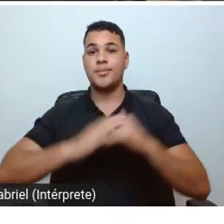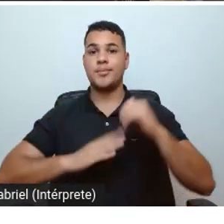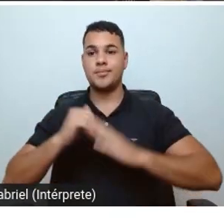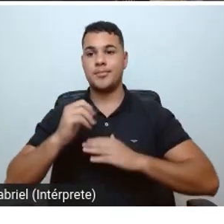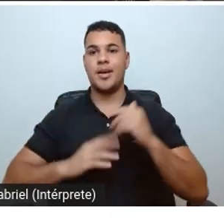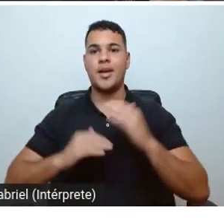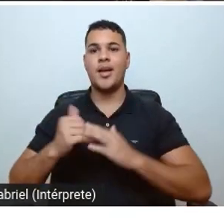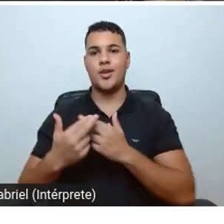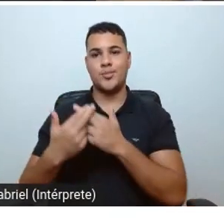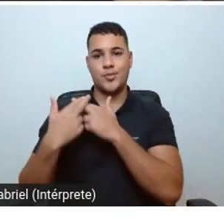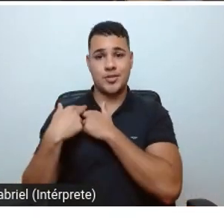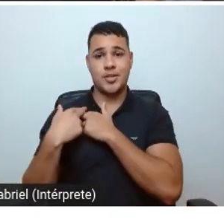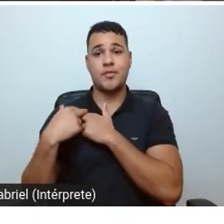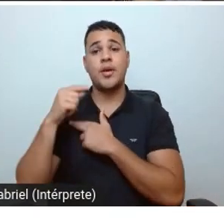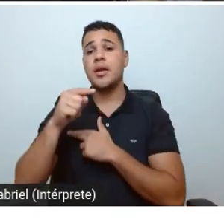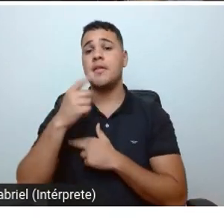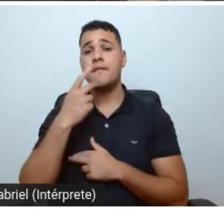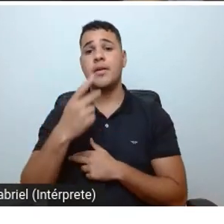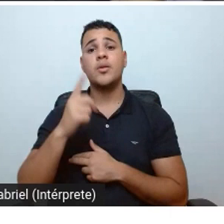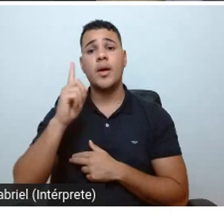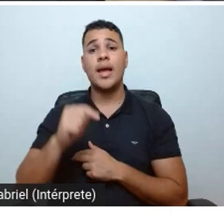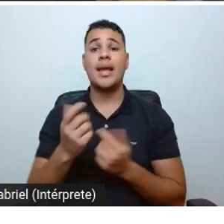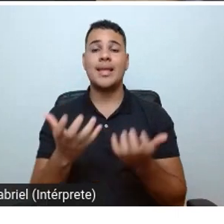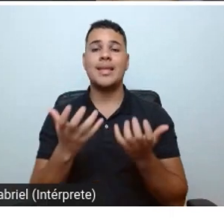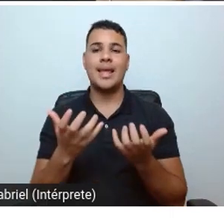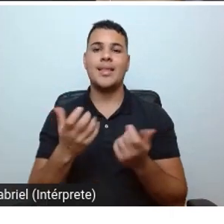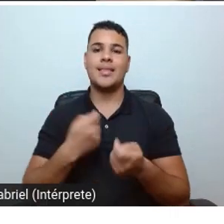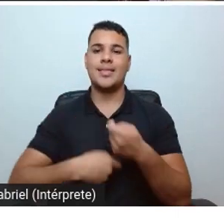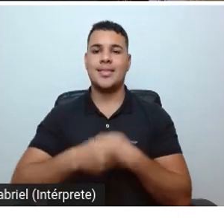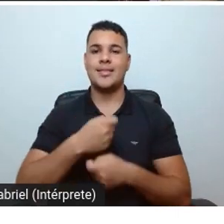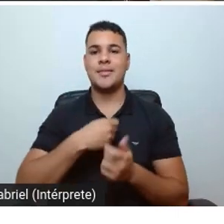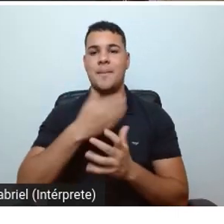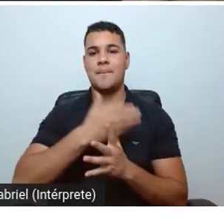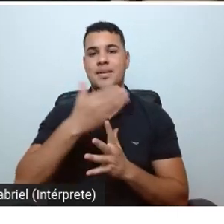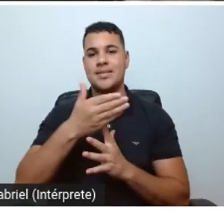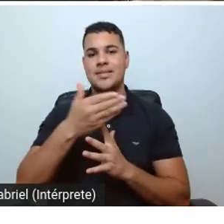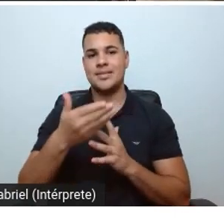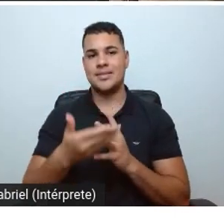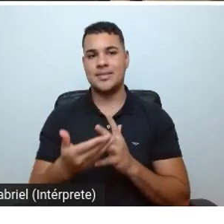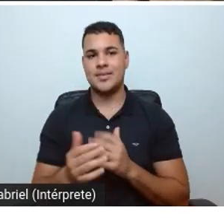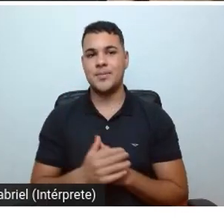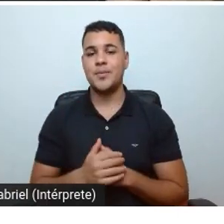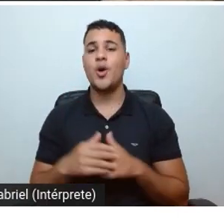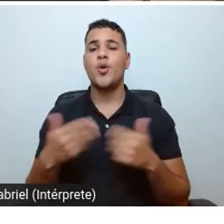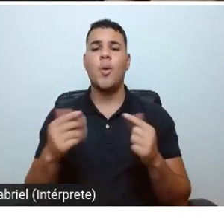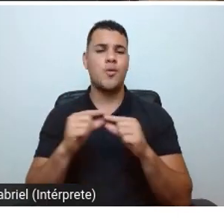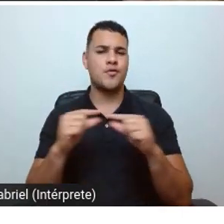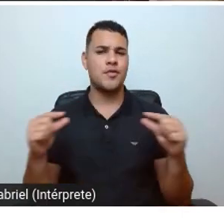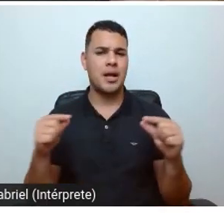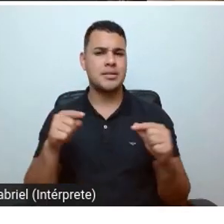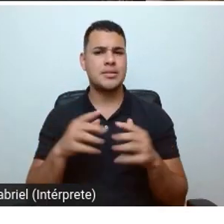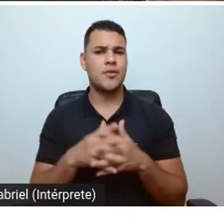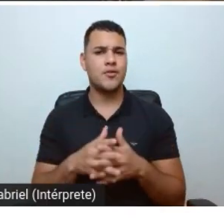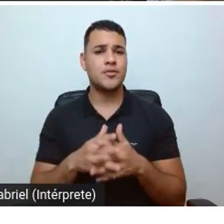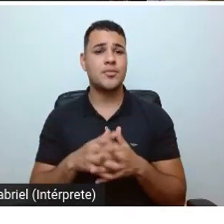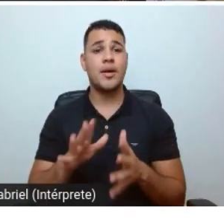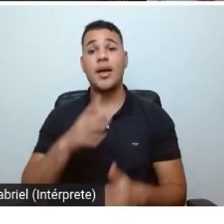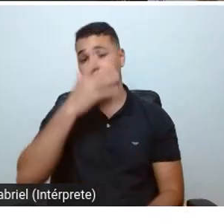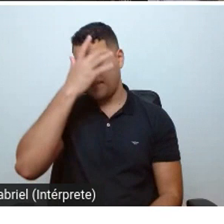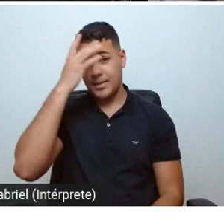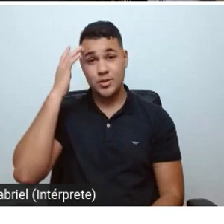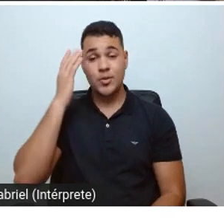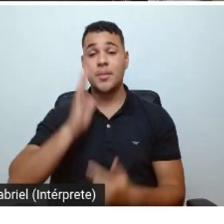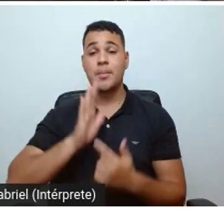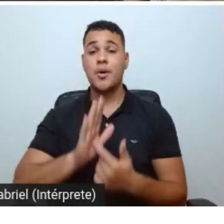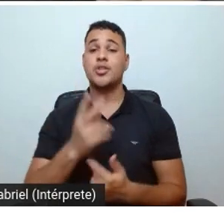entendeu ali que deveria ser como quer negociar. Que tipo de frase normalmente que dá essa confusão? Onde a pessoa indica essas duas intenções